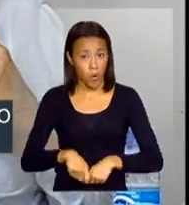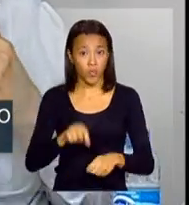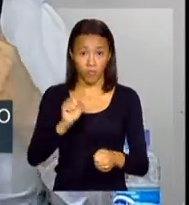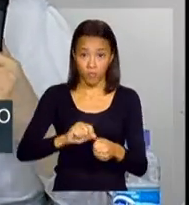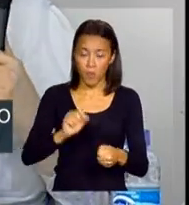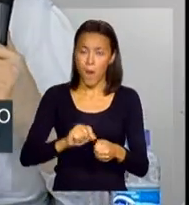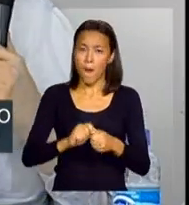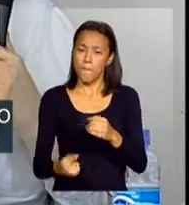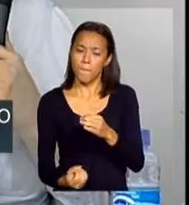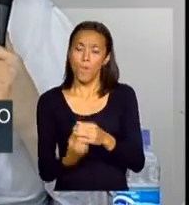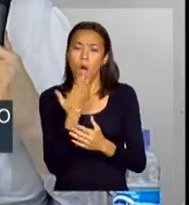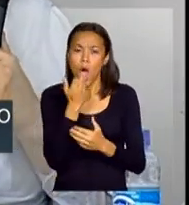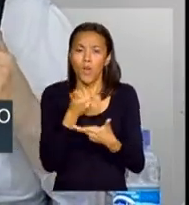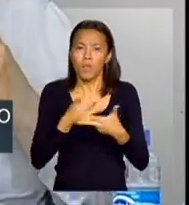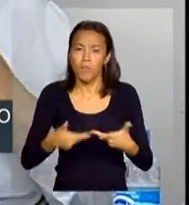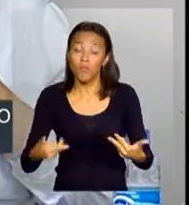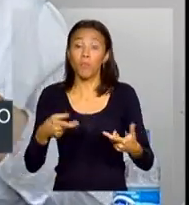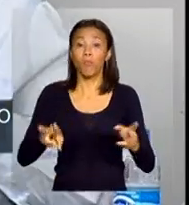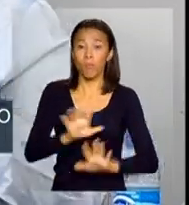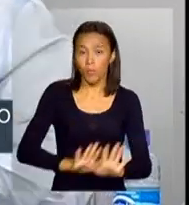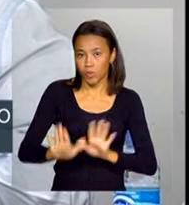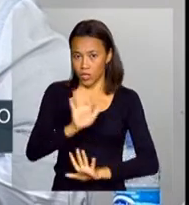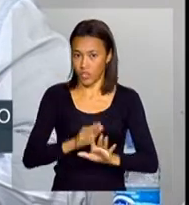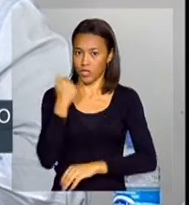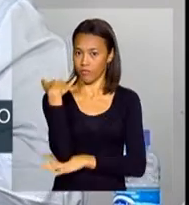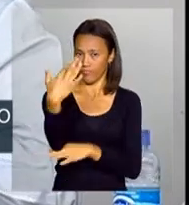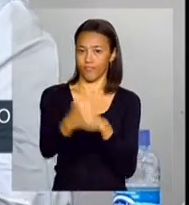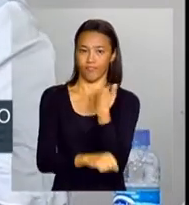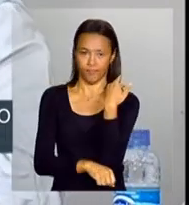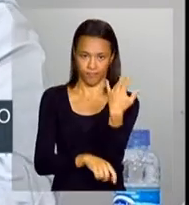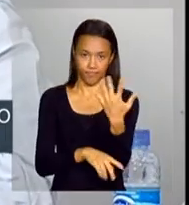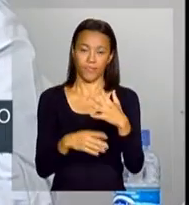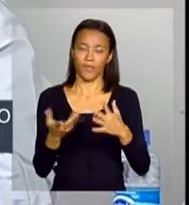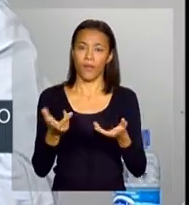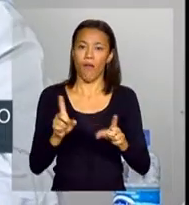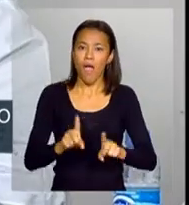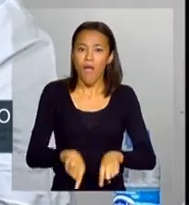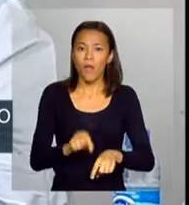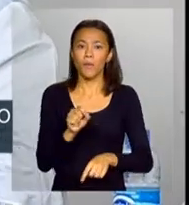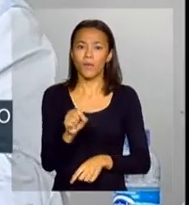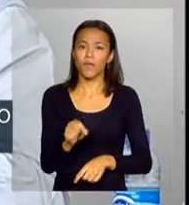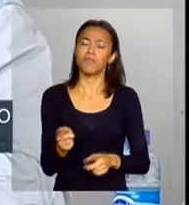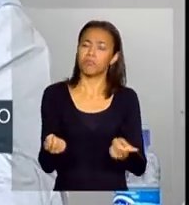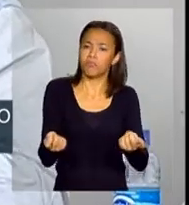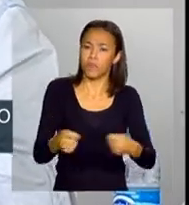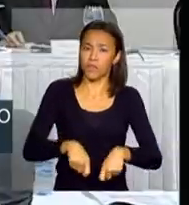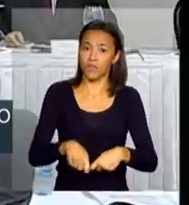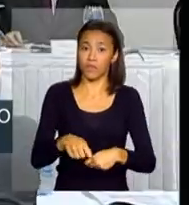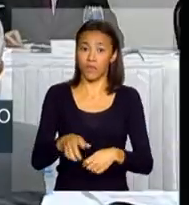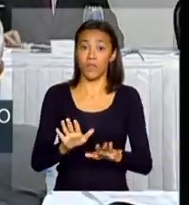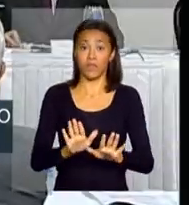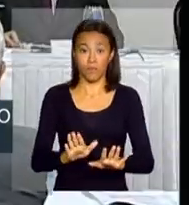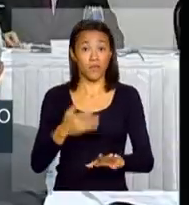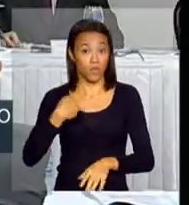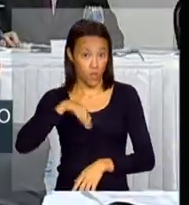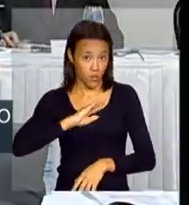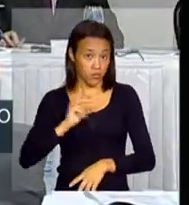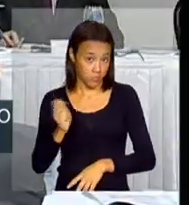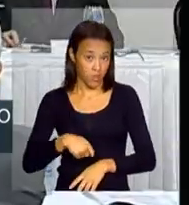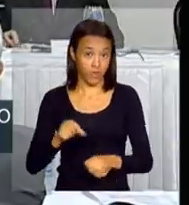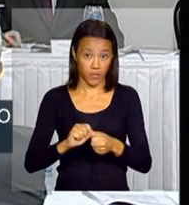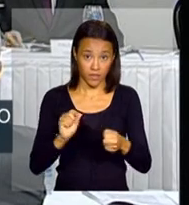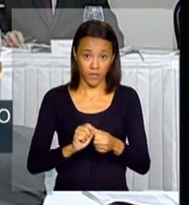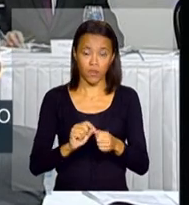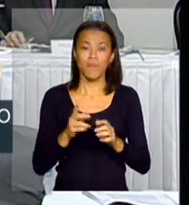alimentos, protegendo a biodiversidade, protegendo as suas florestas. Então, isso é absolutamente viável. E, para que a gente possa fazer isso,